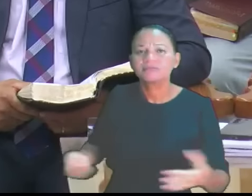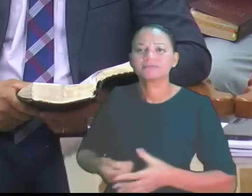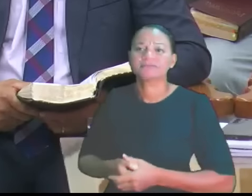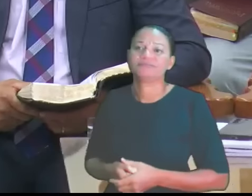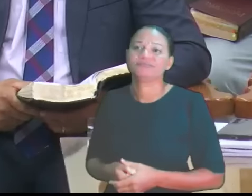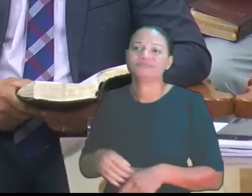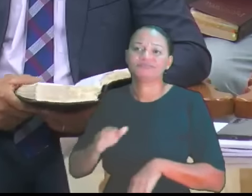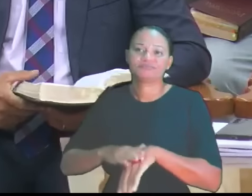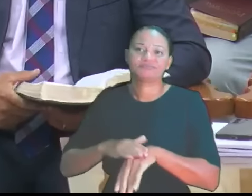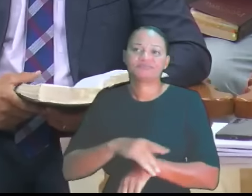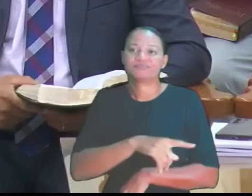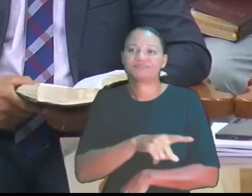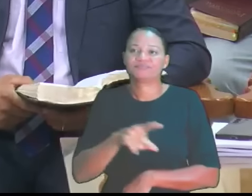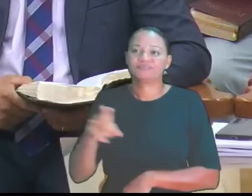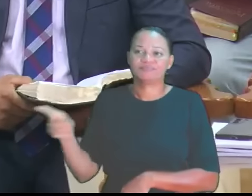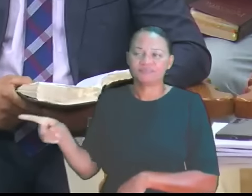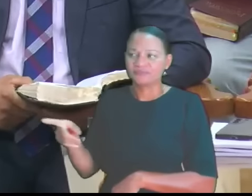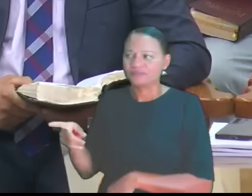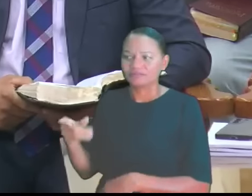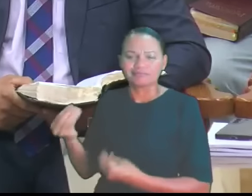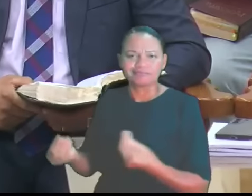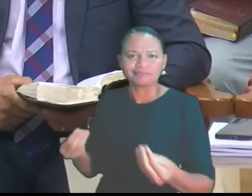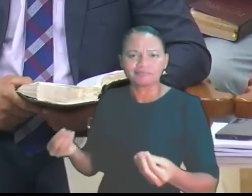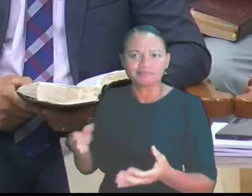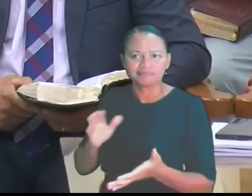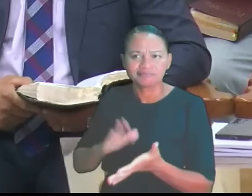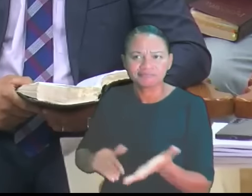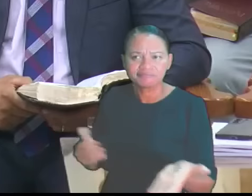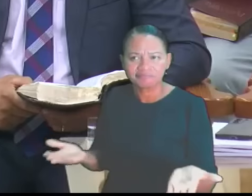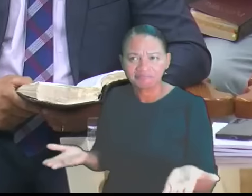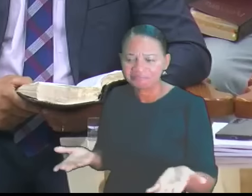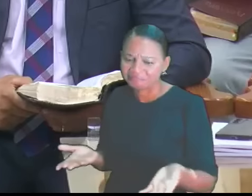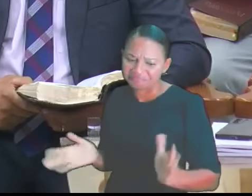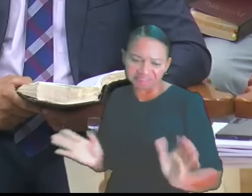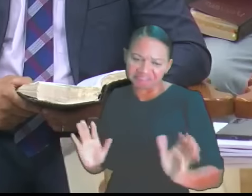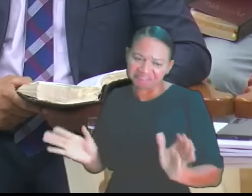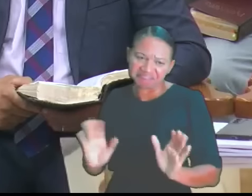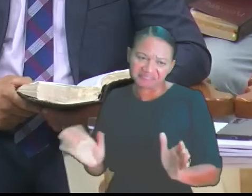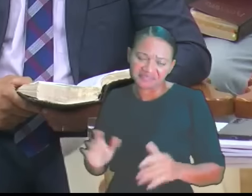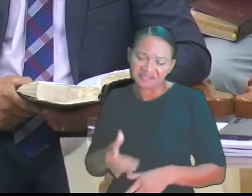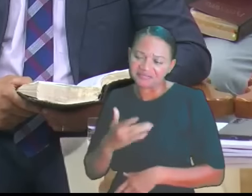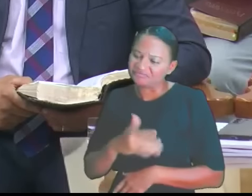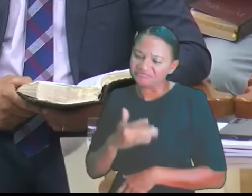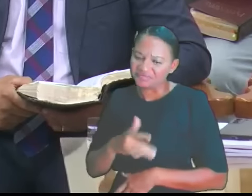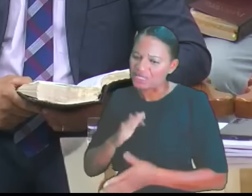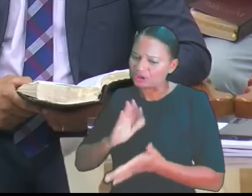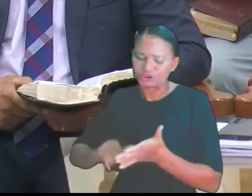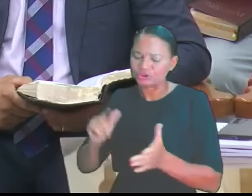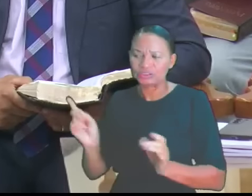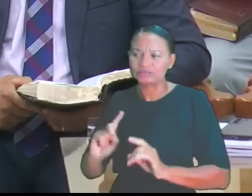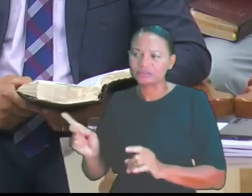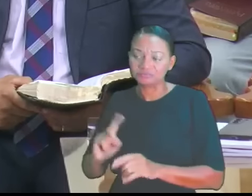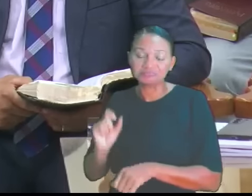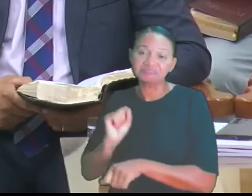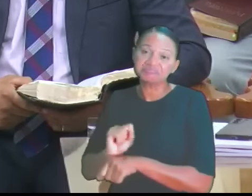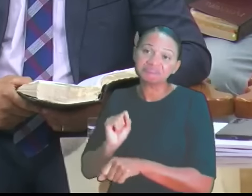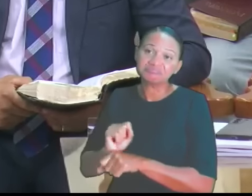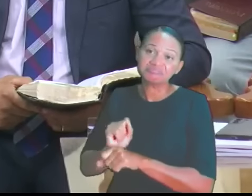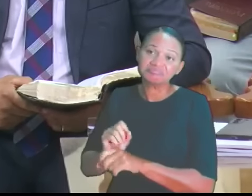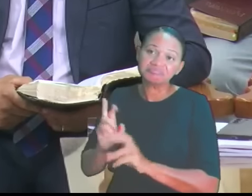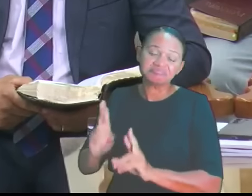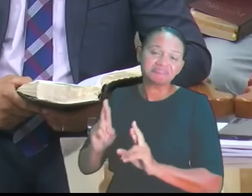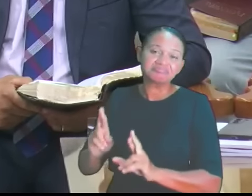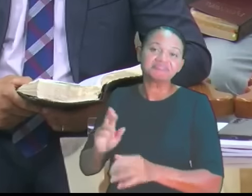Vocês excluem ele, se ele não der? Deveria, mas a gente vai tendo misericórdia, não acaba não excluindo não. Vai deixando